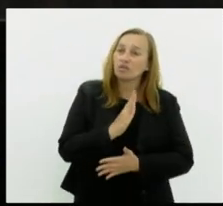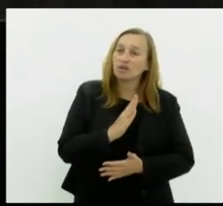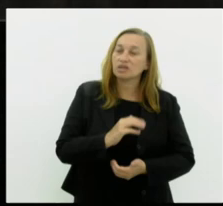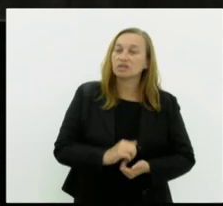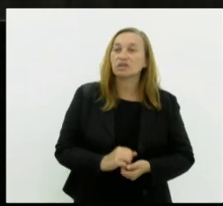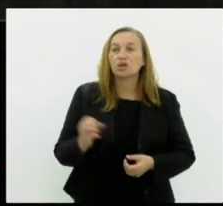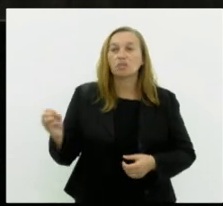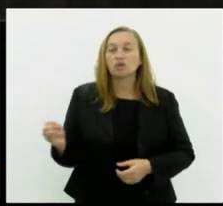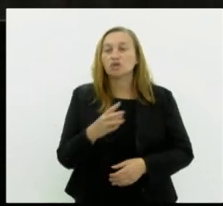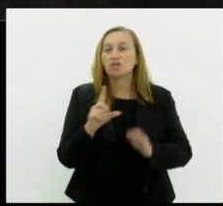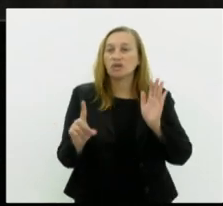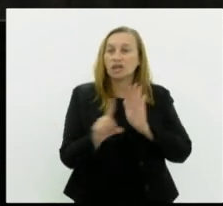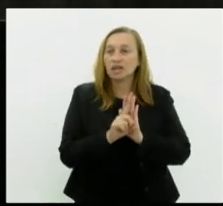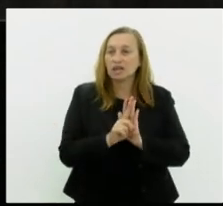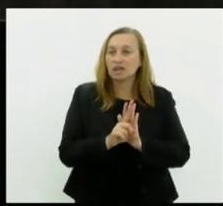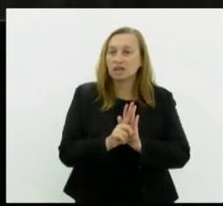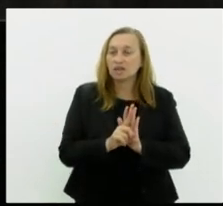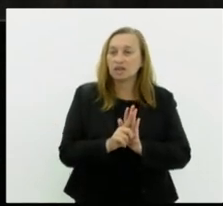uma nova lei,